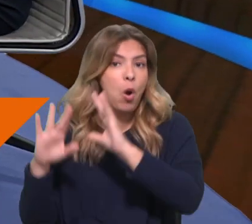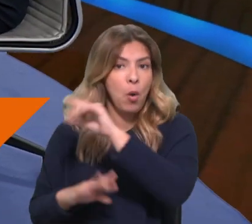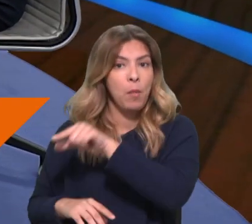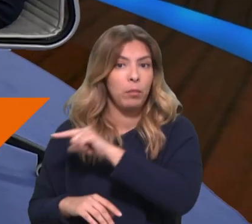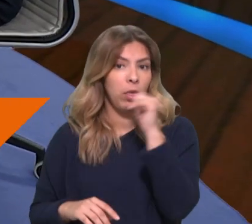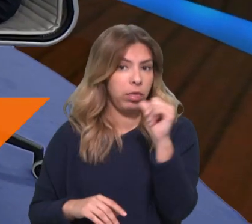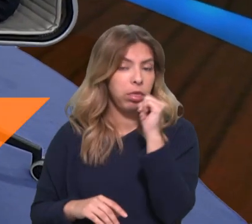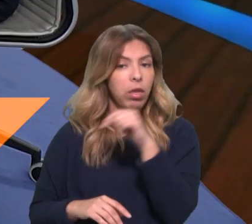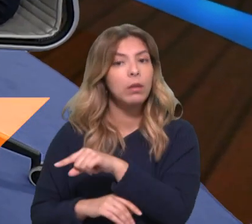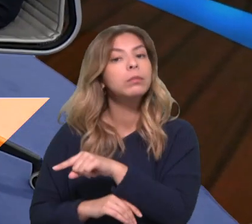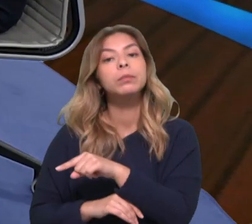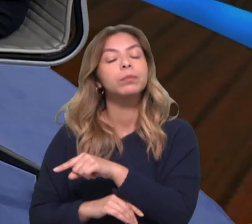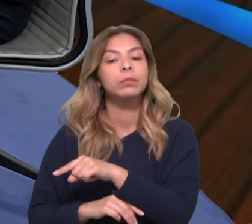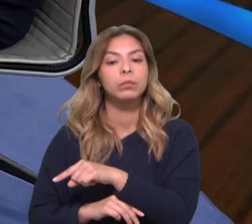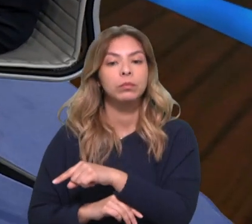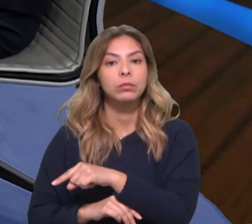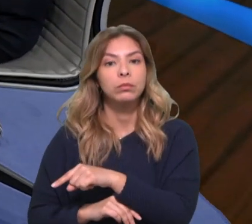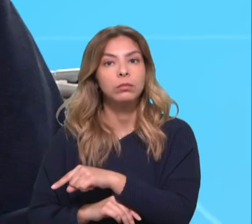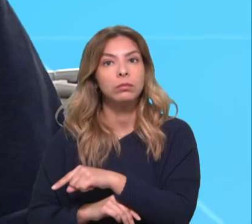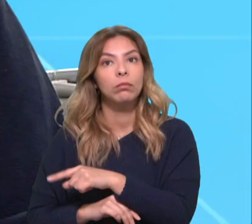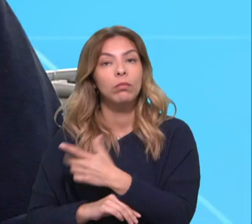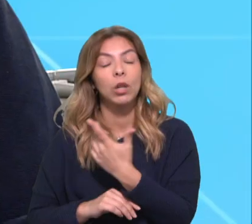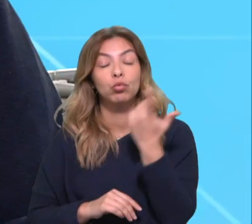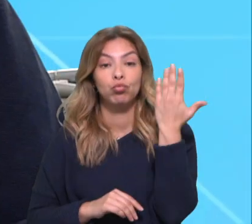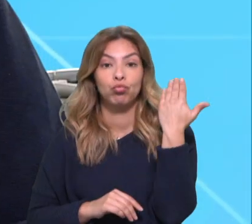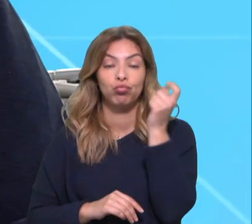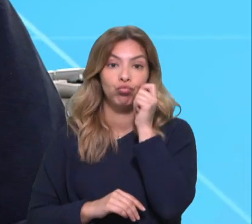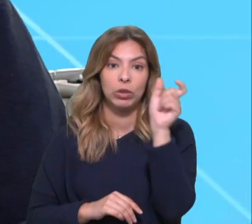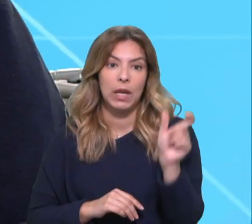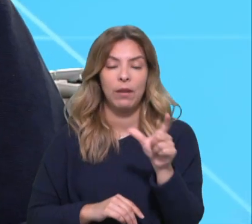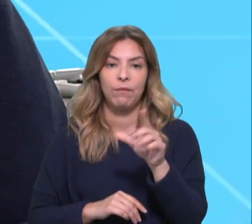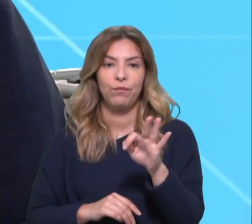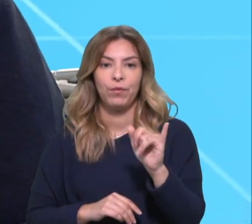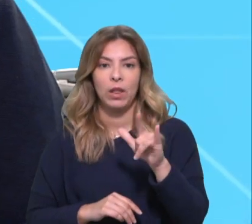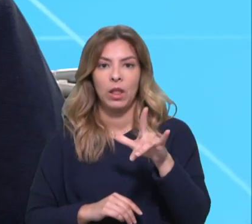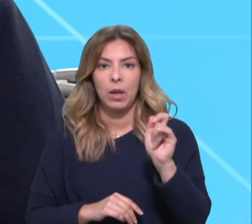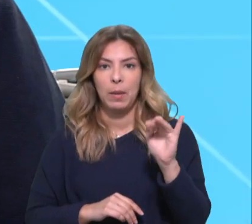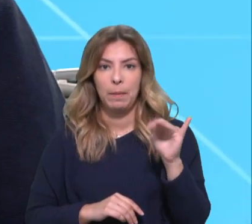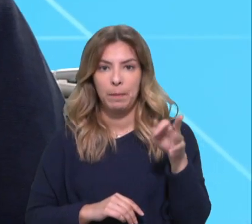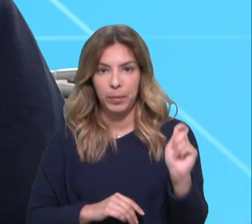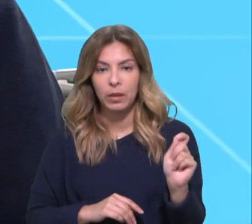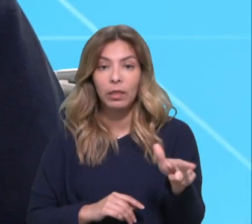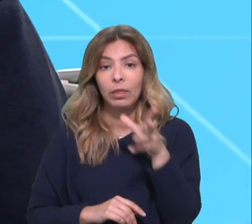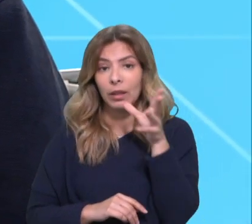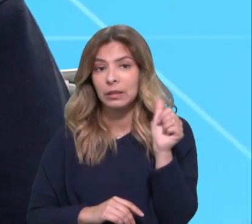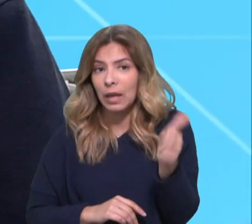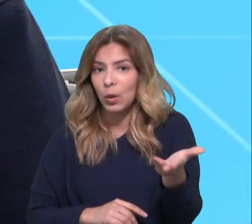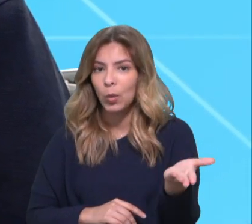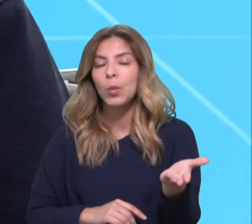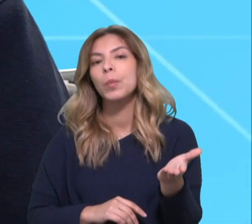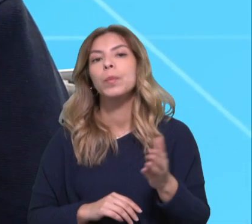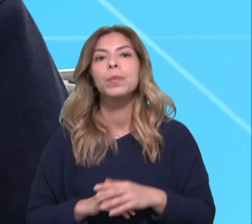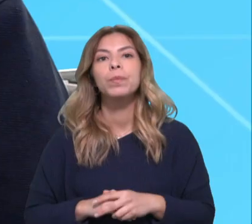próprio, portanto, Filipe disse na questão que nós estamos associados. Portanto,